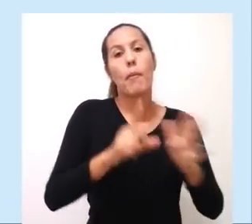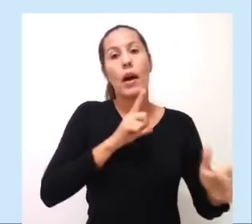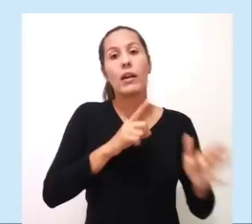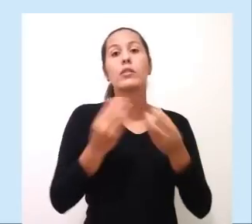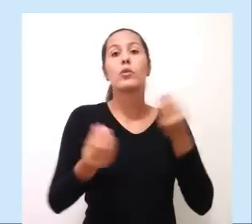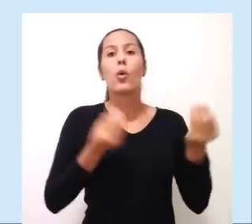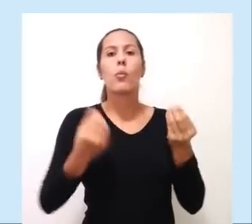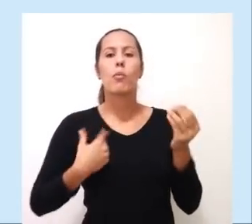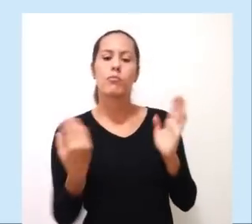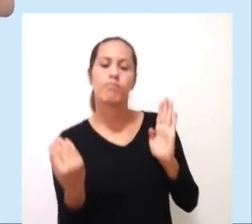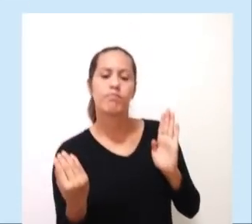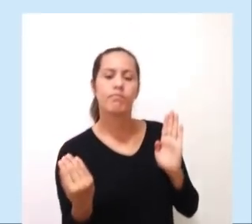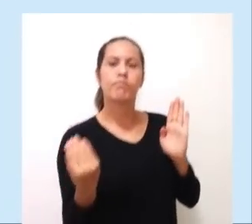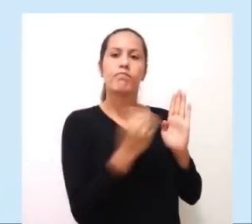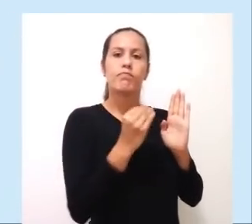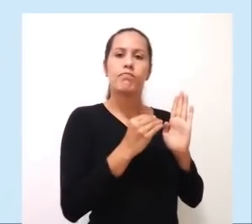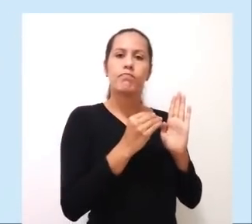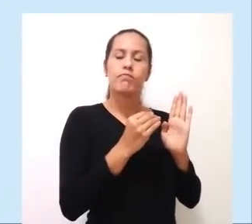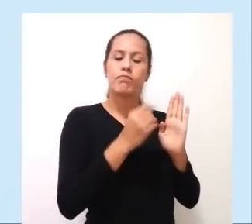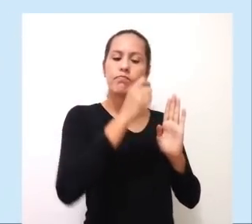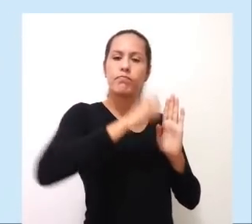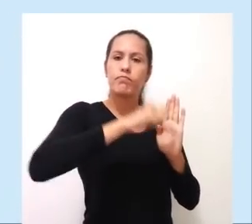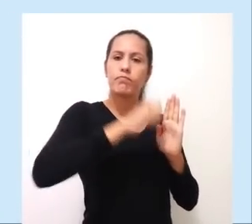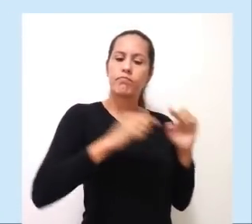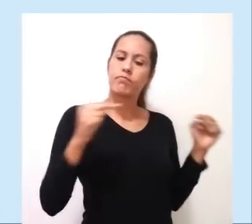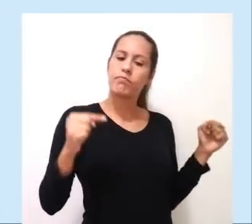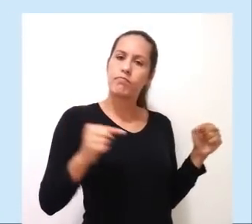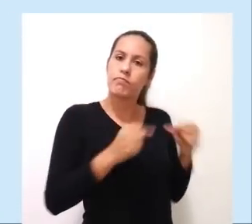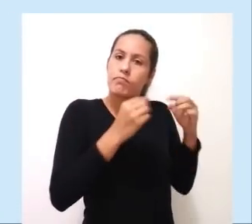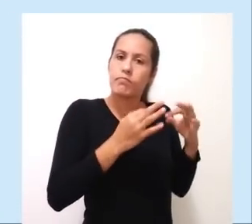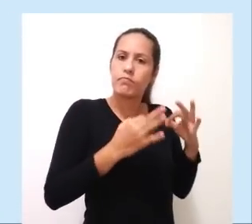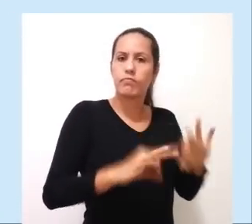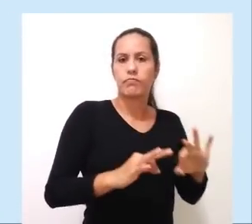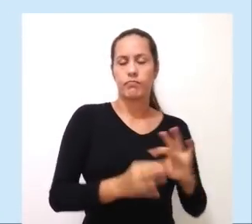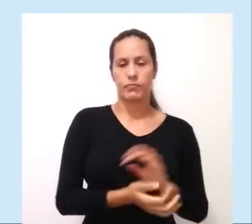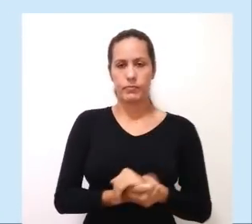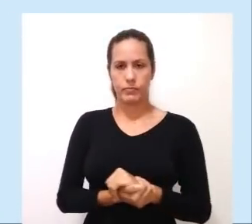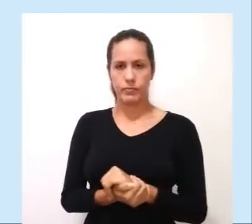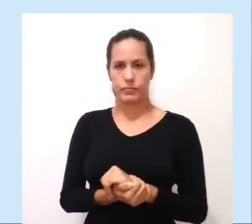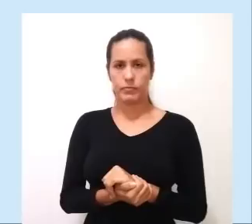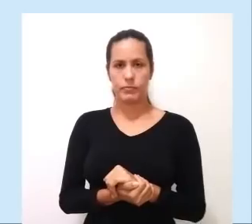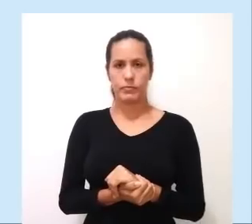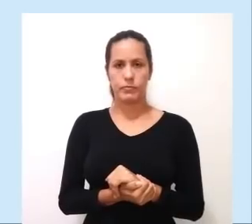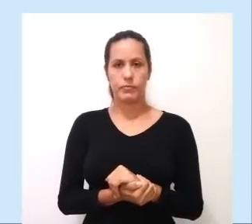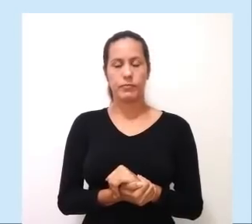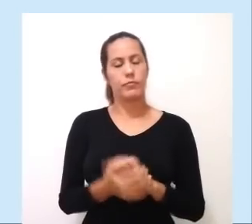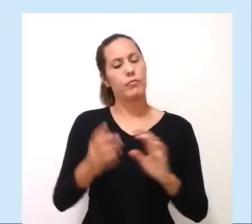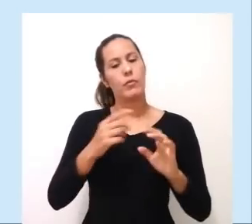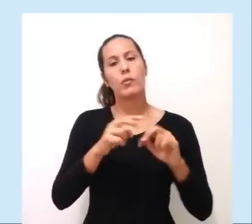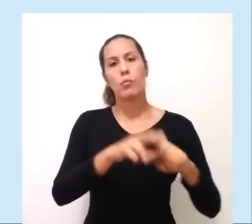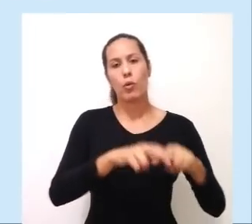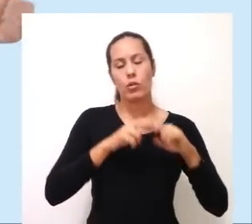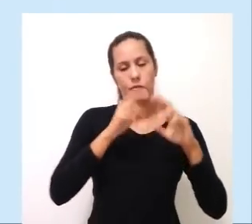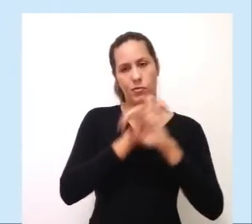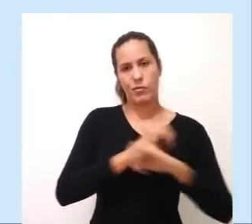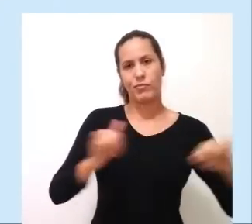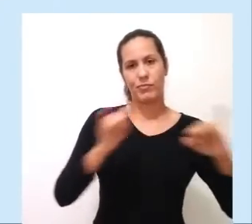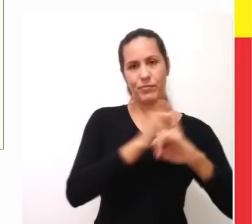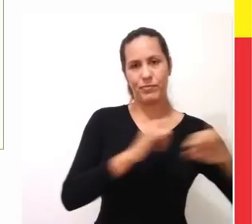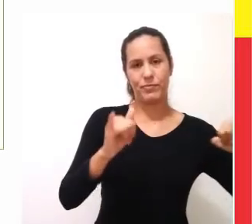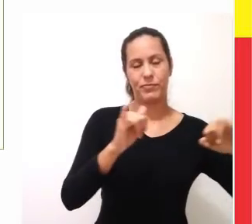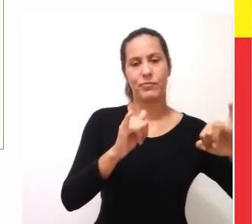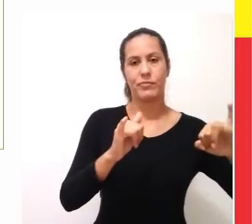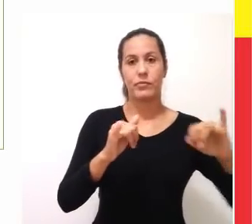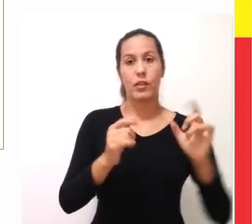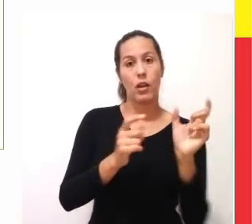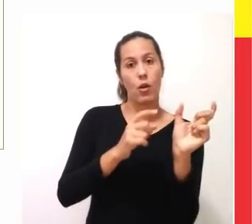do texto jornalístico, dentro de uma notícia, utilizar o verbo, esse conhecimento, para expor a informação.